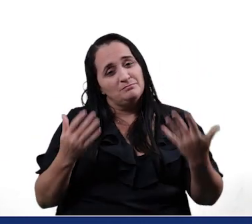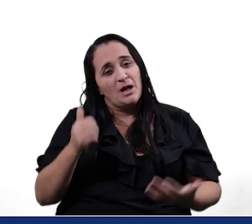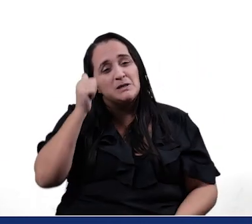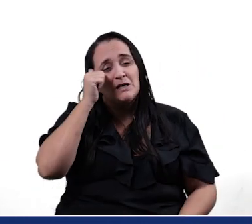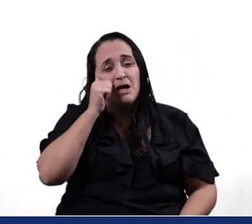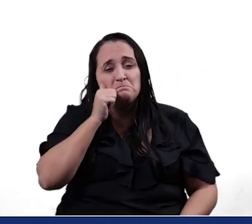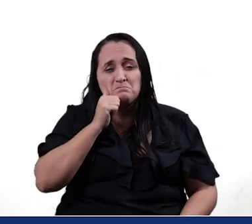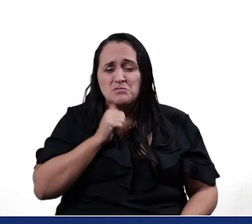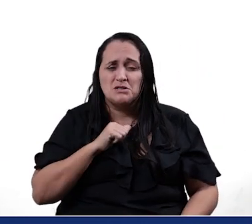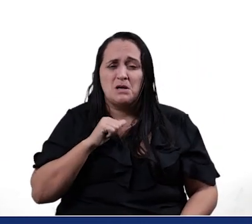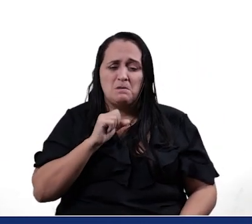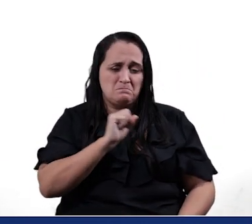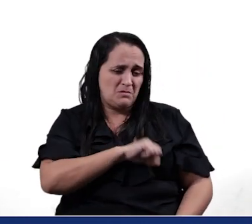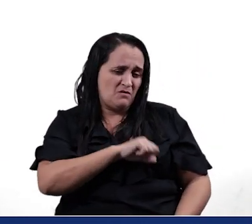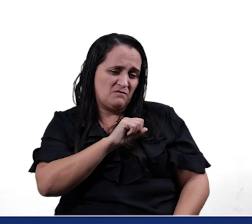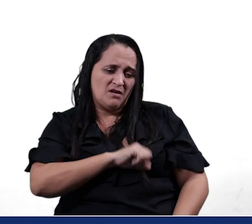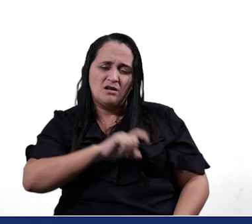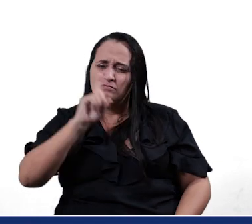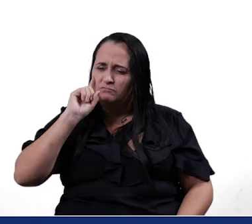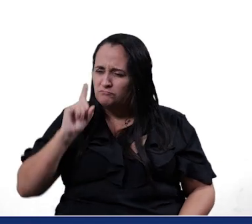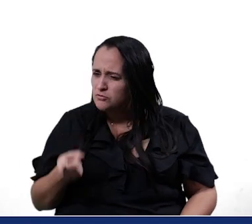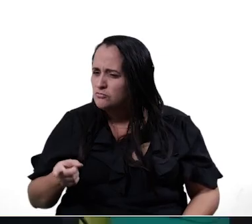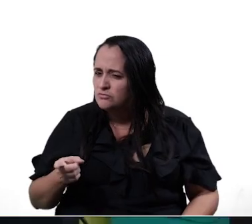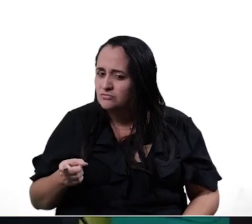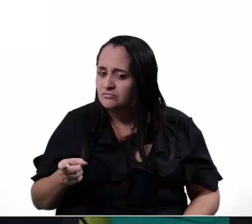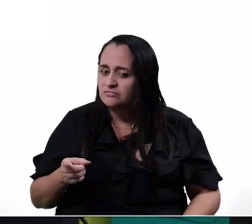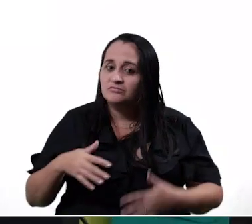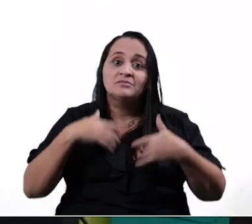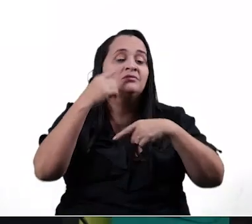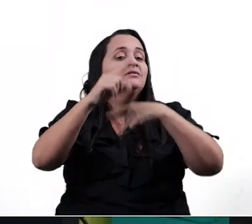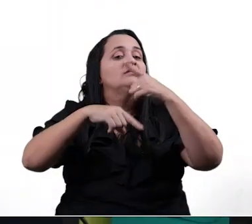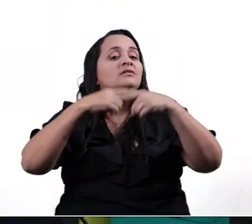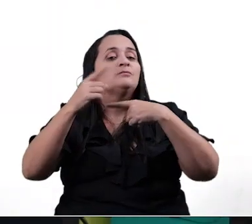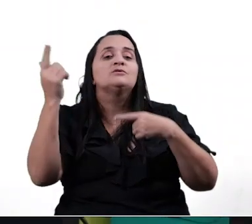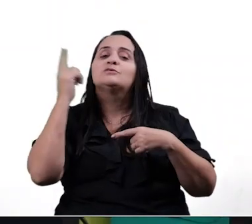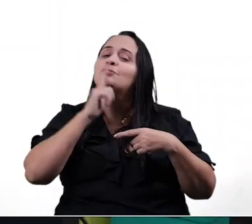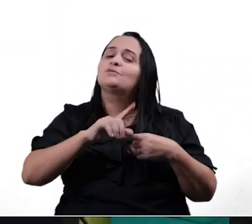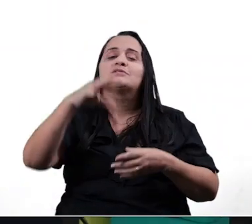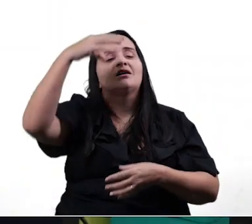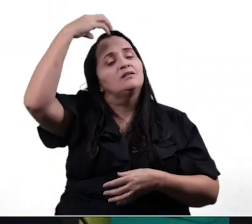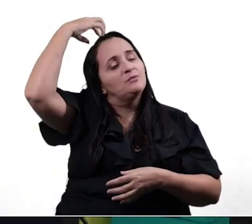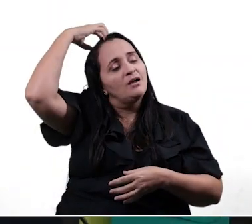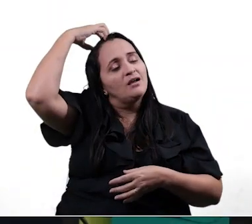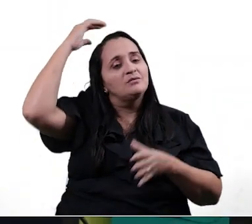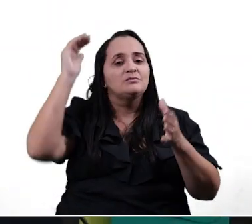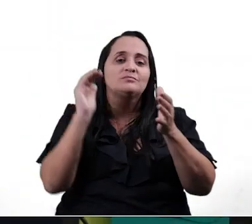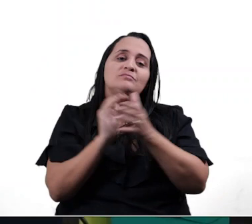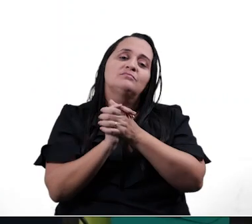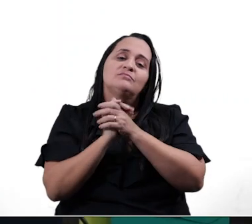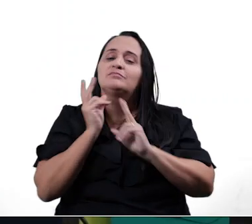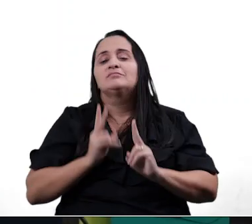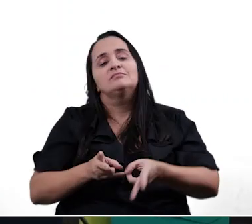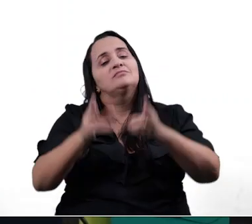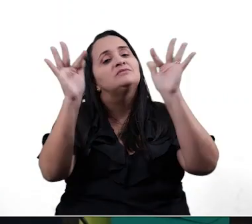conseguem retornar ao reino e viverem felizes para sempre. Quem conhece essa história sabe que essa história está de uma forma resumida,